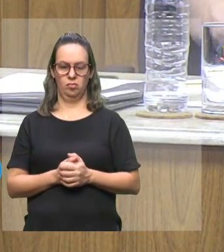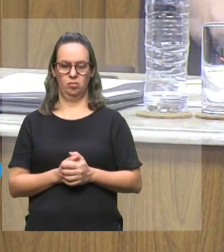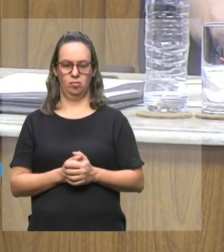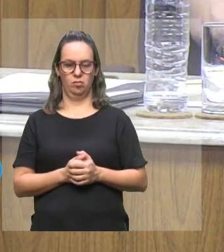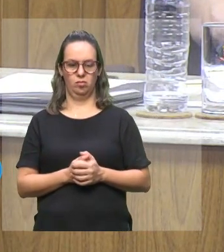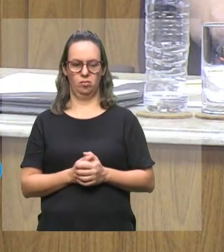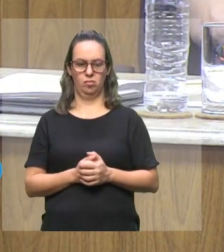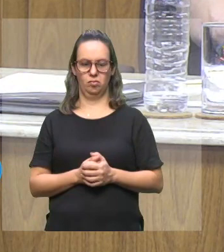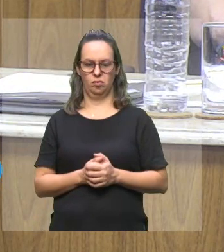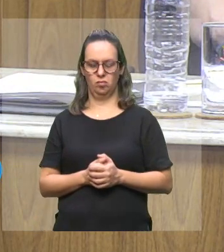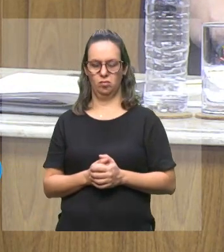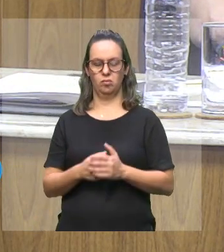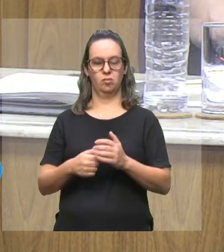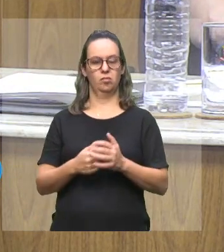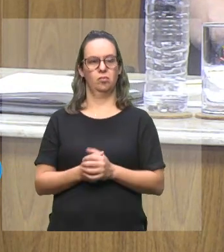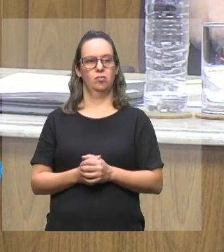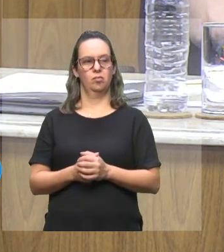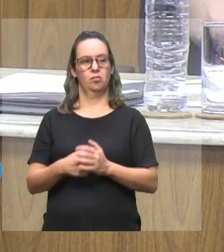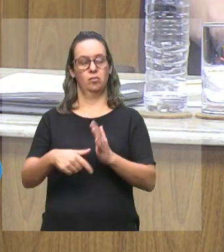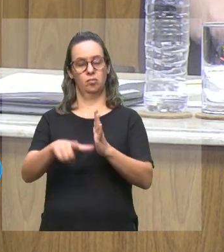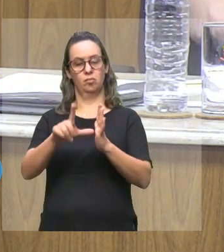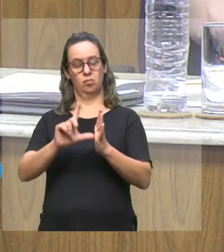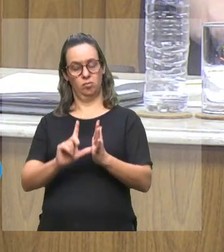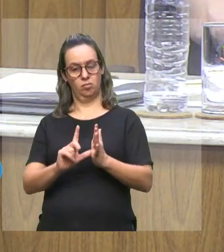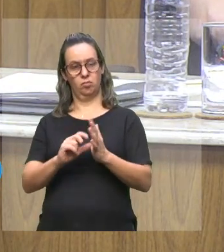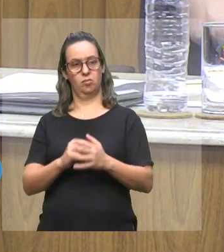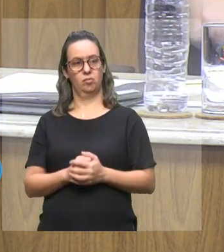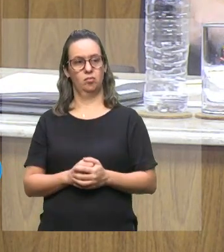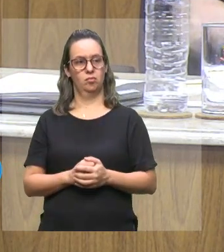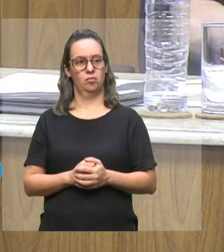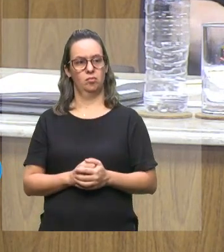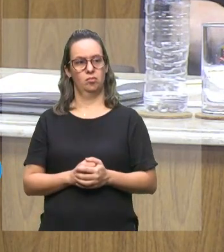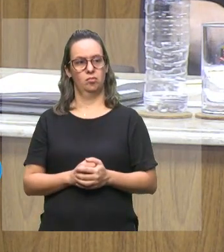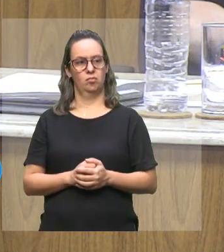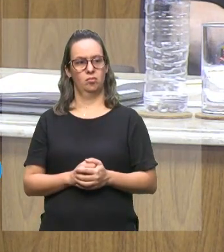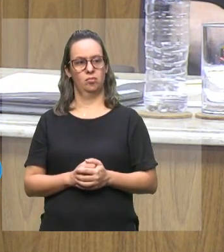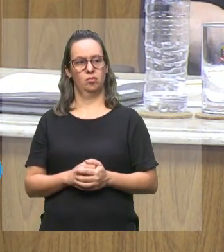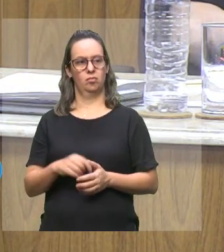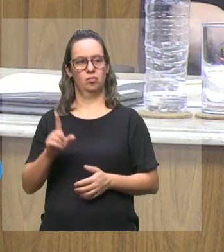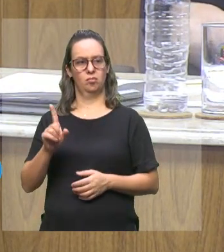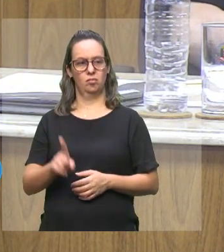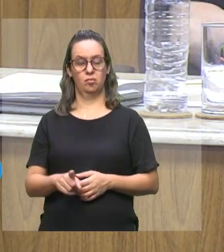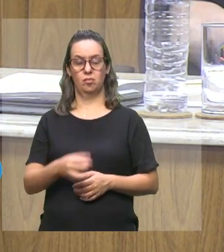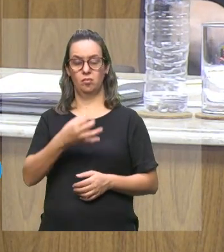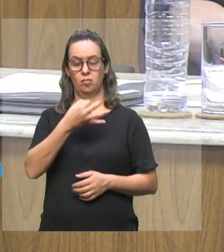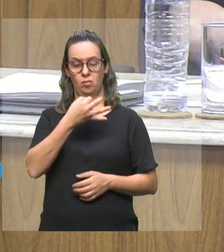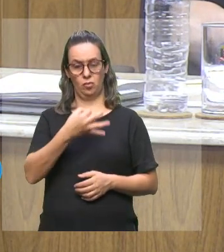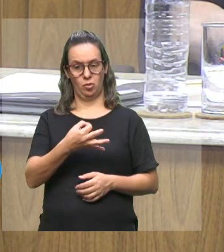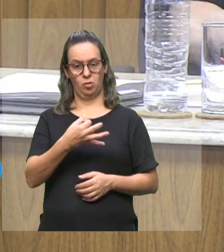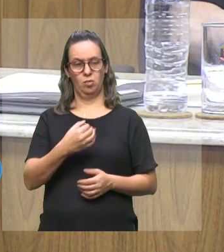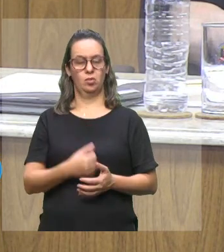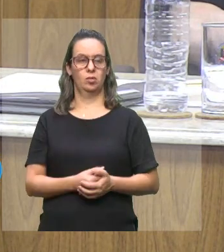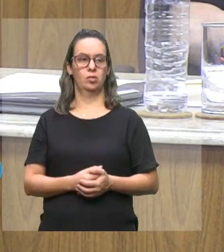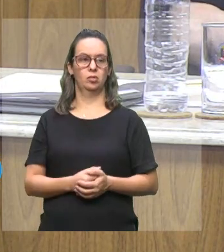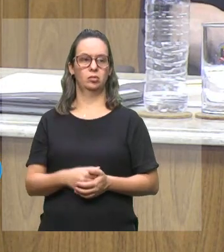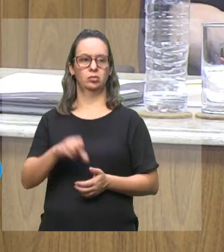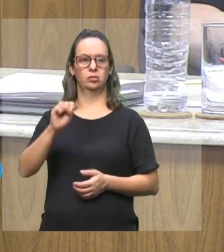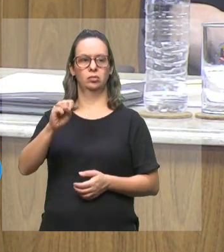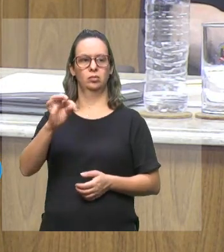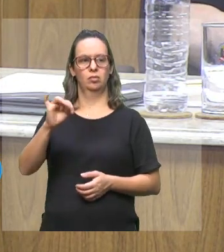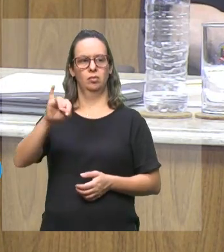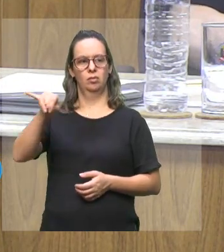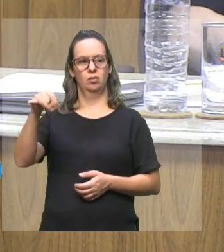pelo adiantamento ou pela forma de diárias, é uma recomendação do Tribunal de Contas e, portanto, a